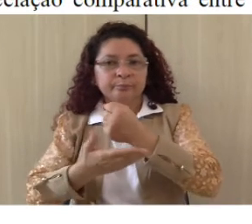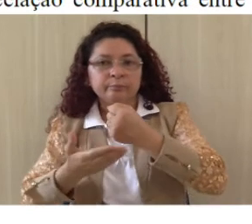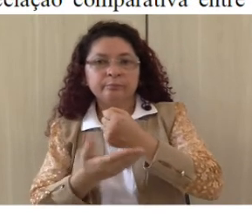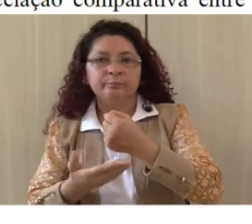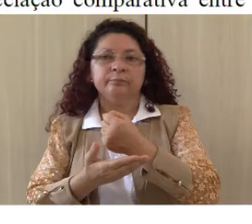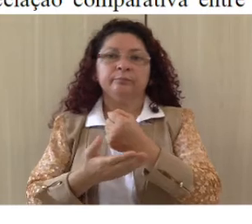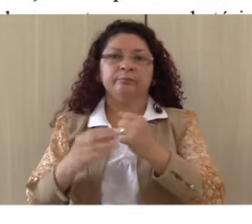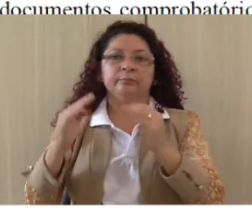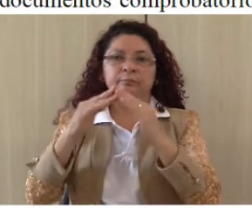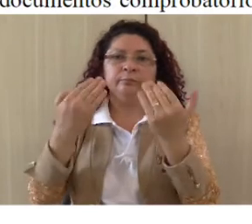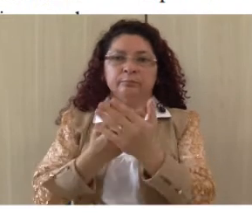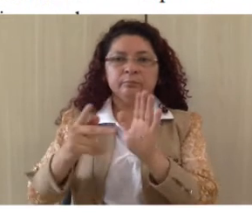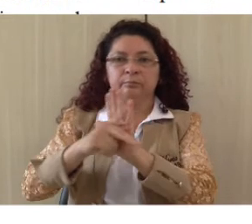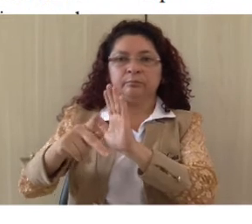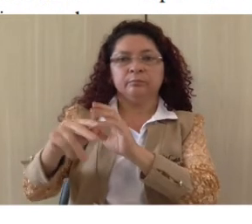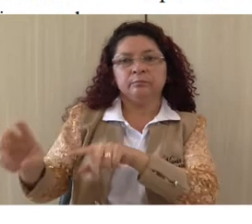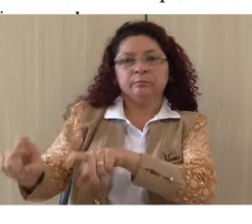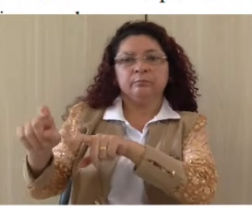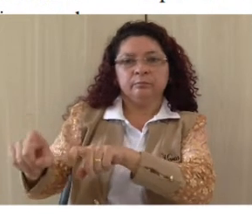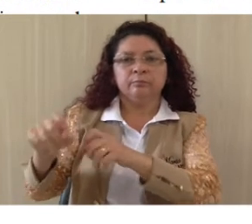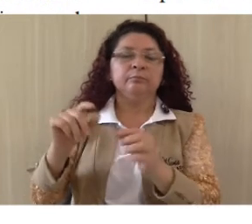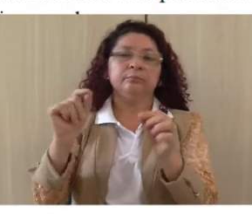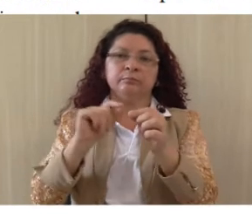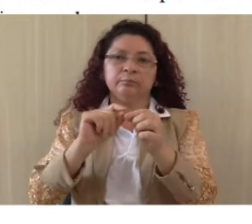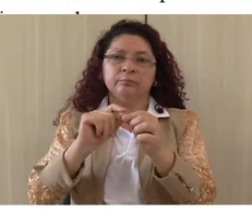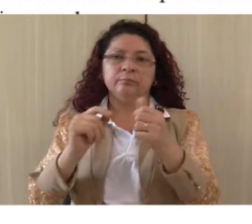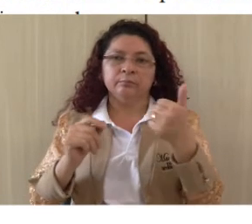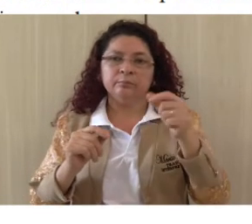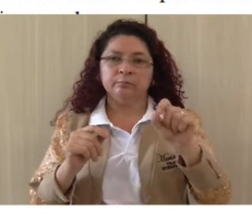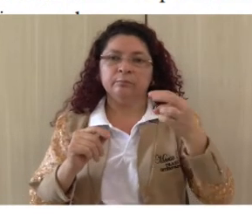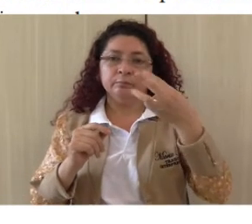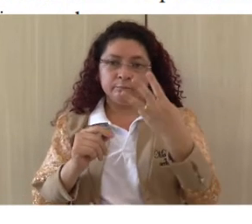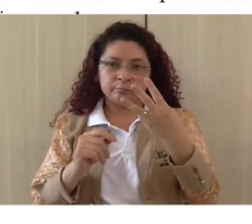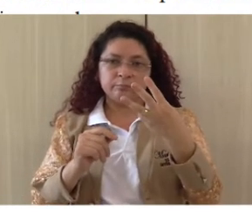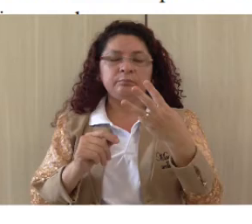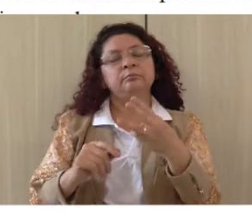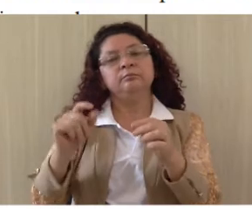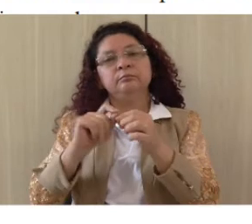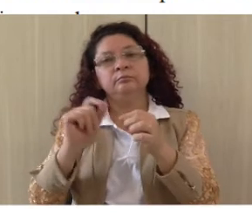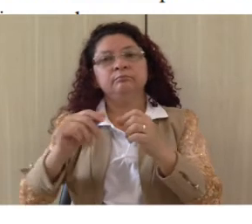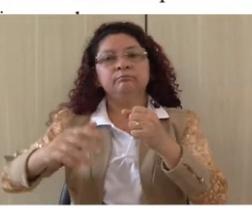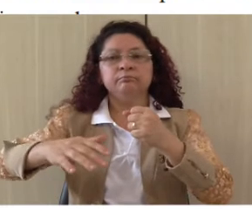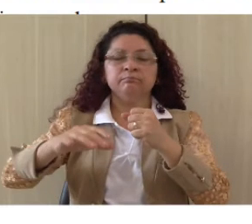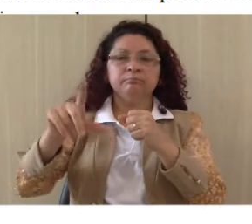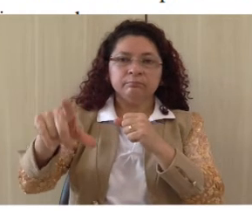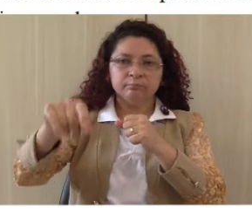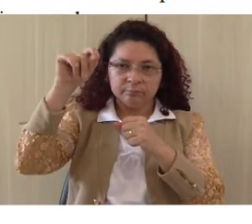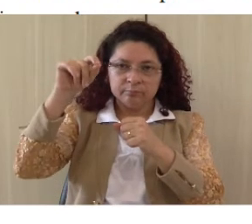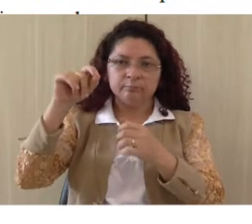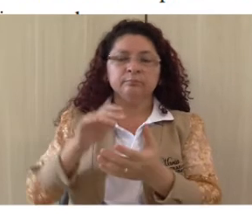básica em escolas do campo. A realização, item 1.3, a realização do processo